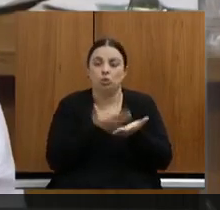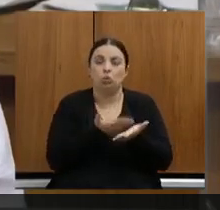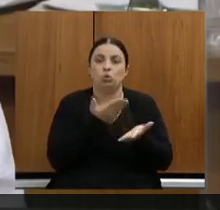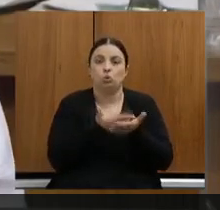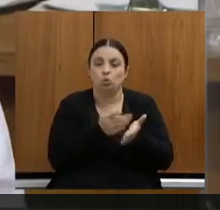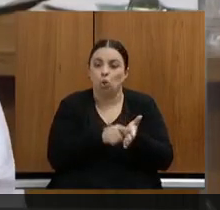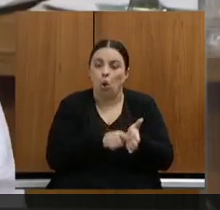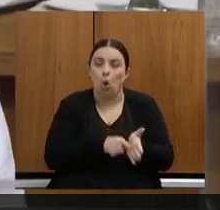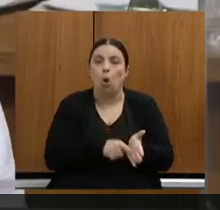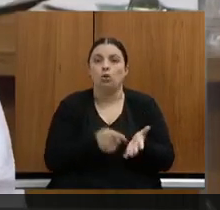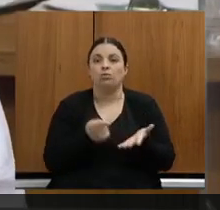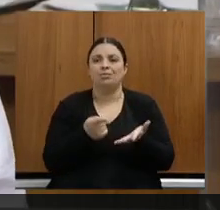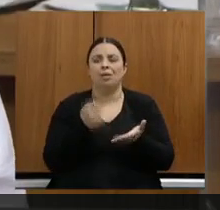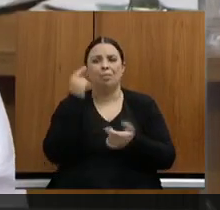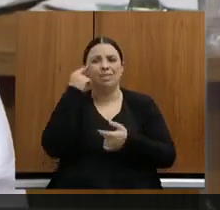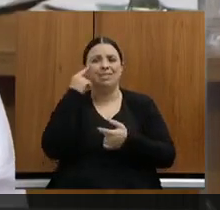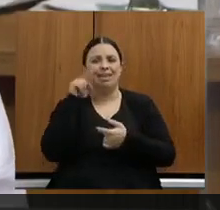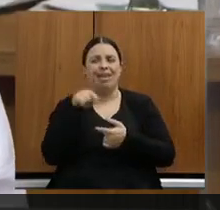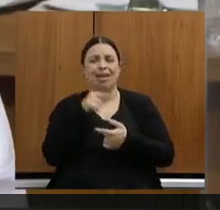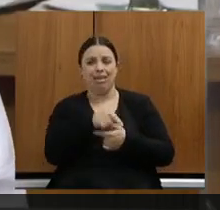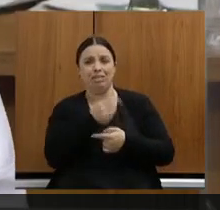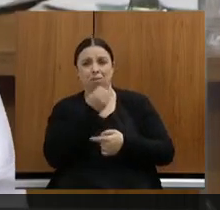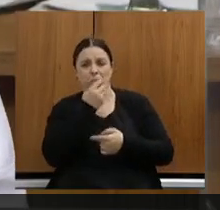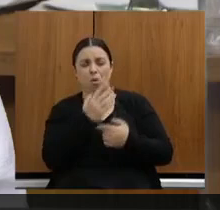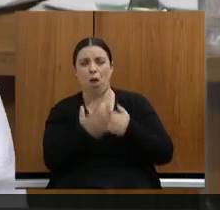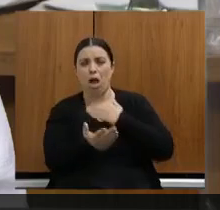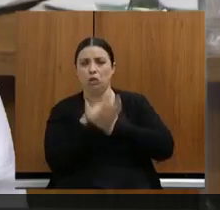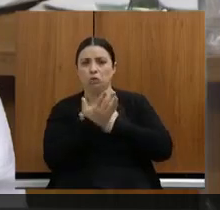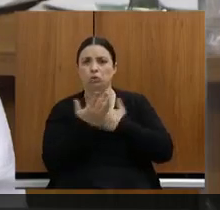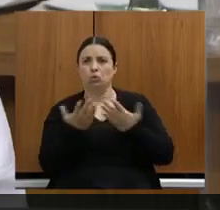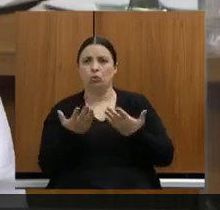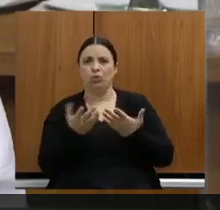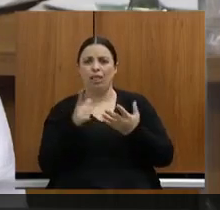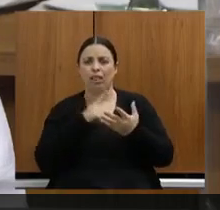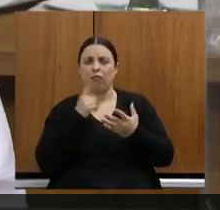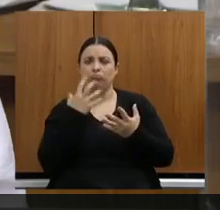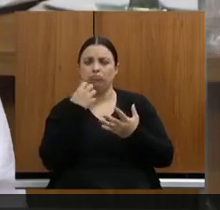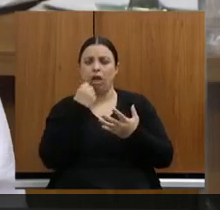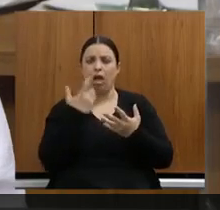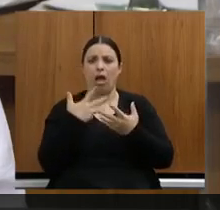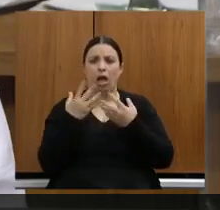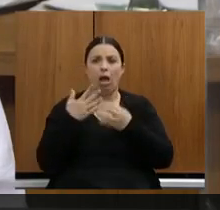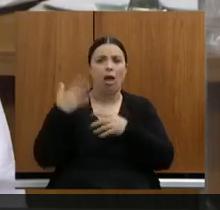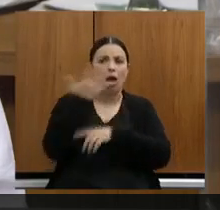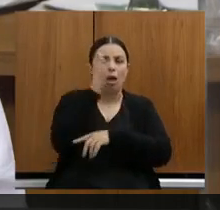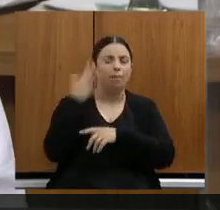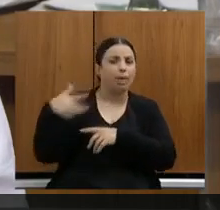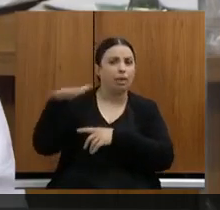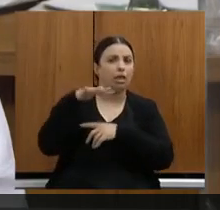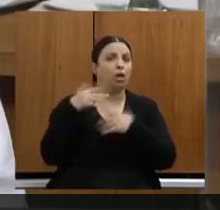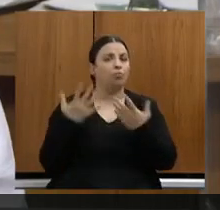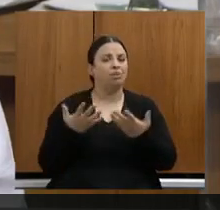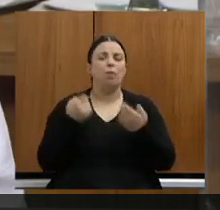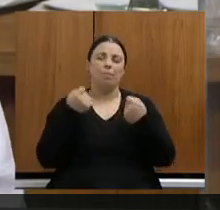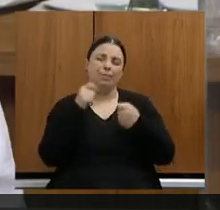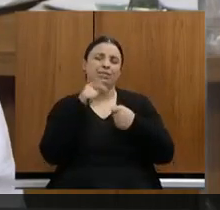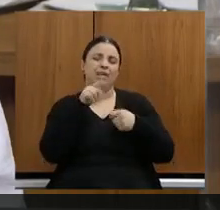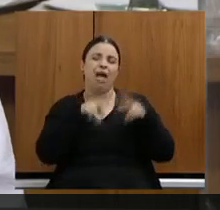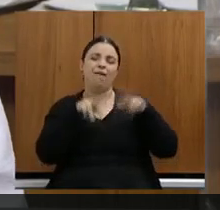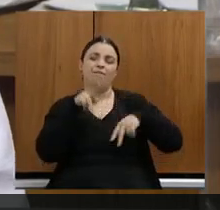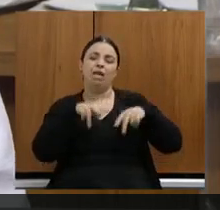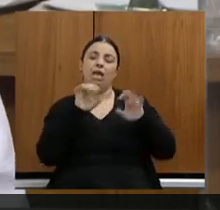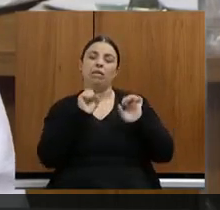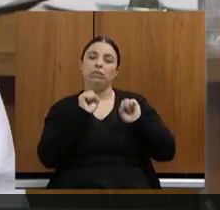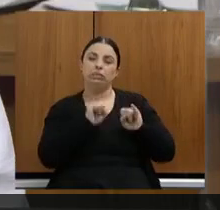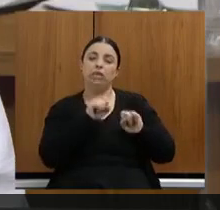algum ganho ambiental Então acho que é preciso ter um pouco mais de pé no chão ou na analisar essas questões e pensar